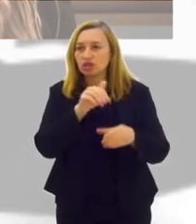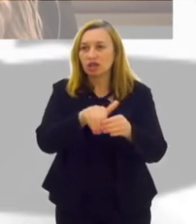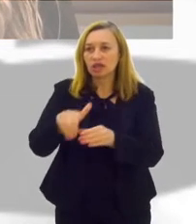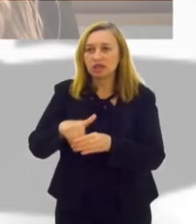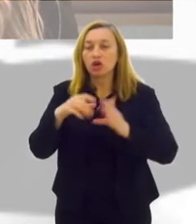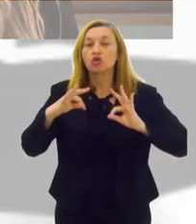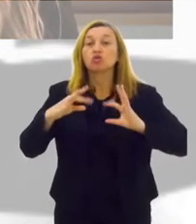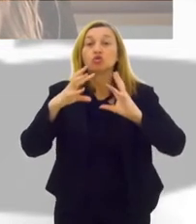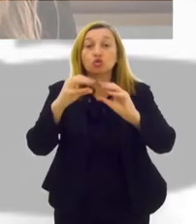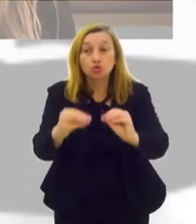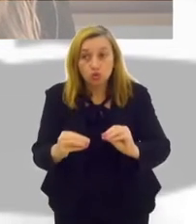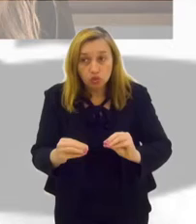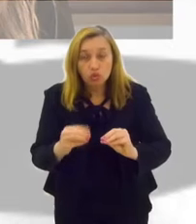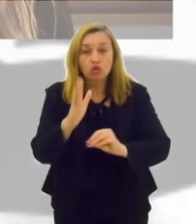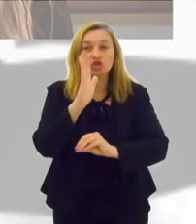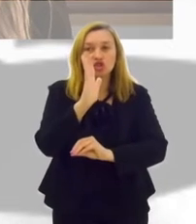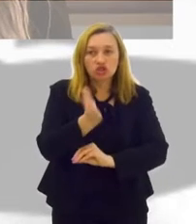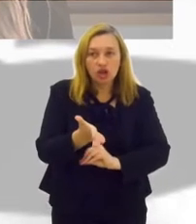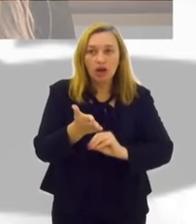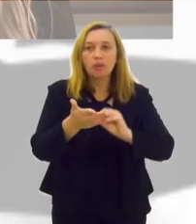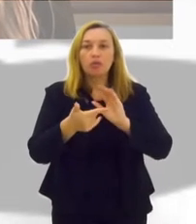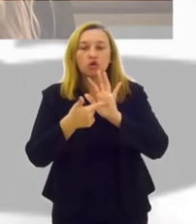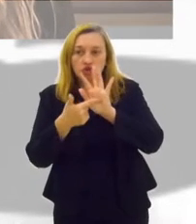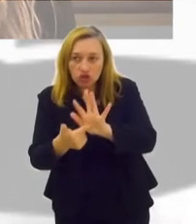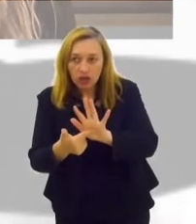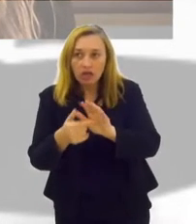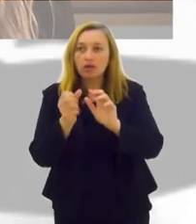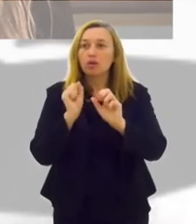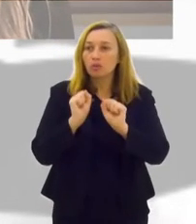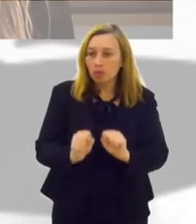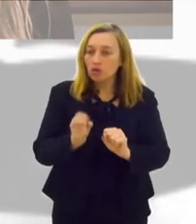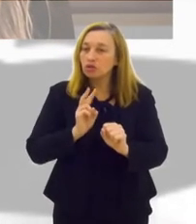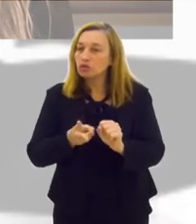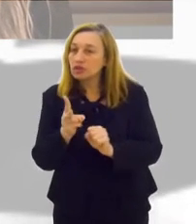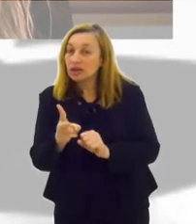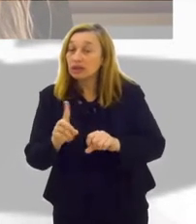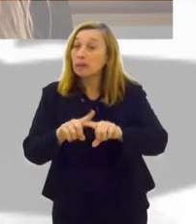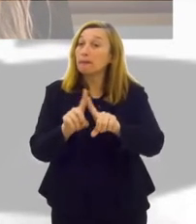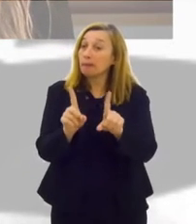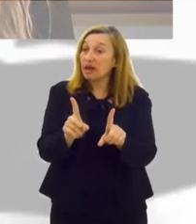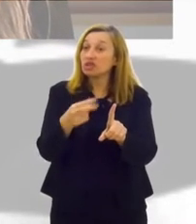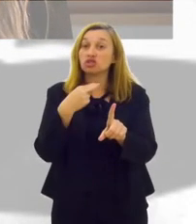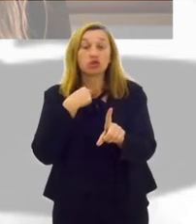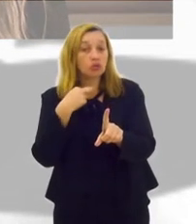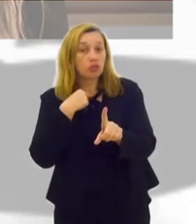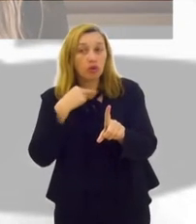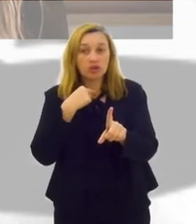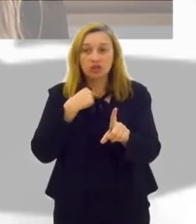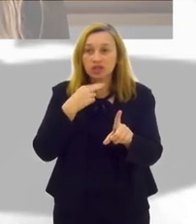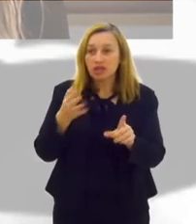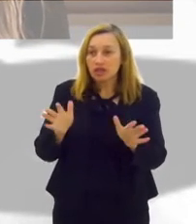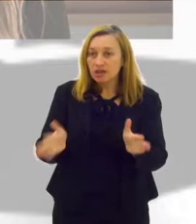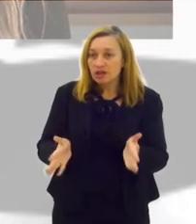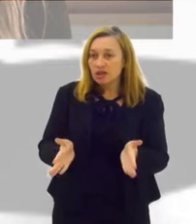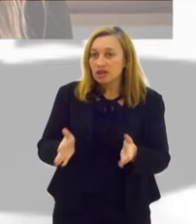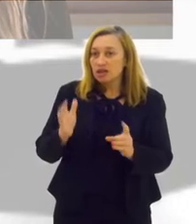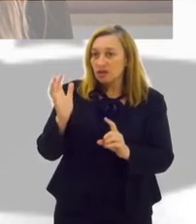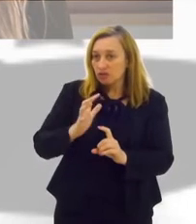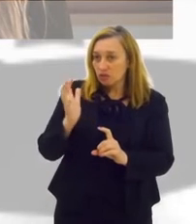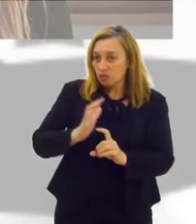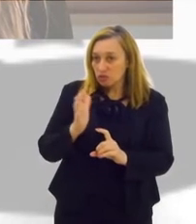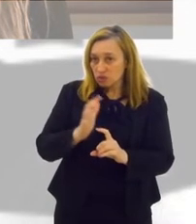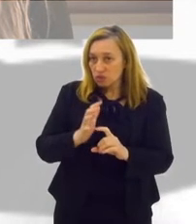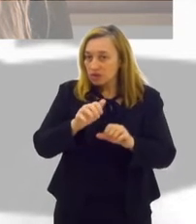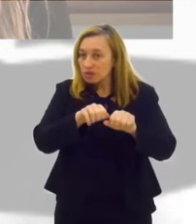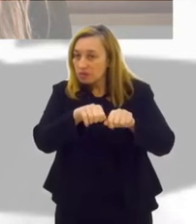da eleição, tudo que já foi postado pode permanecer desde que não haja impulsionamento.